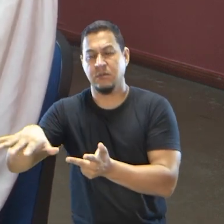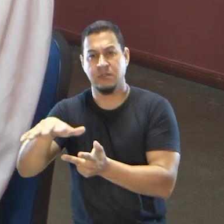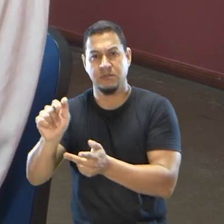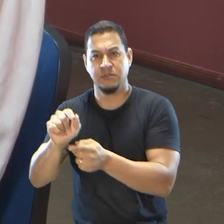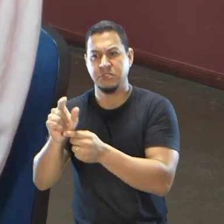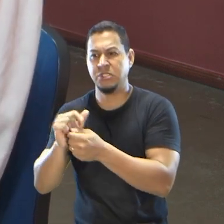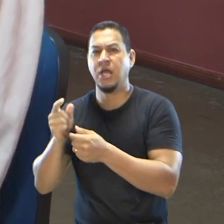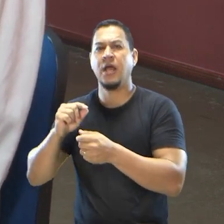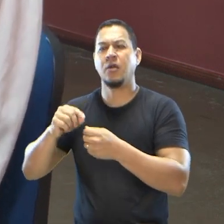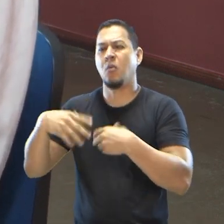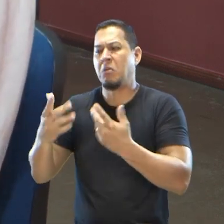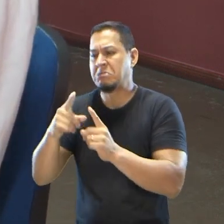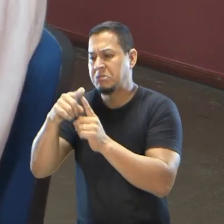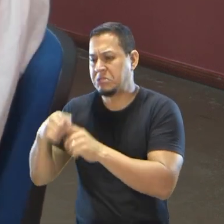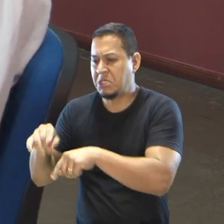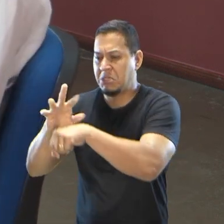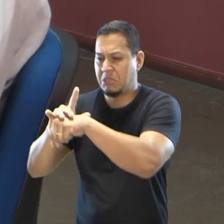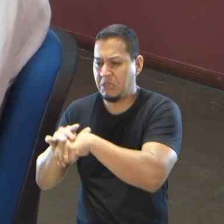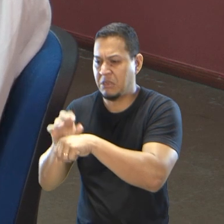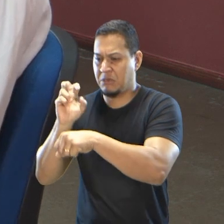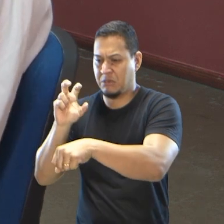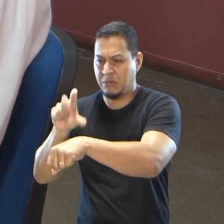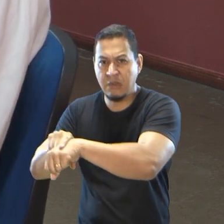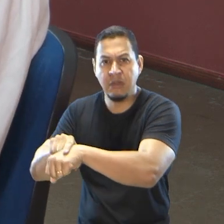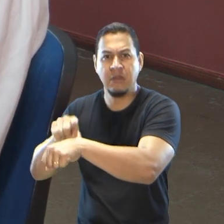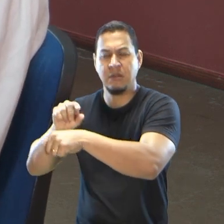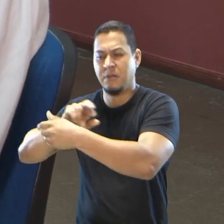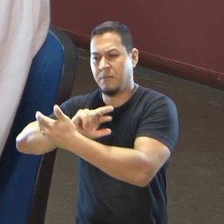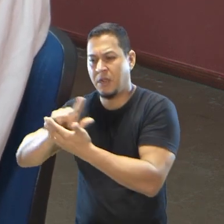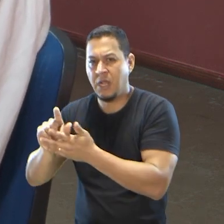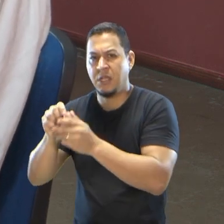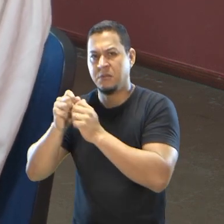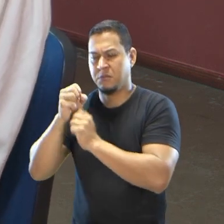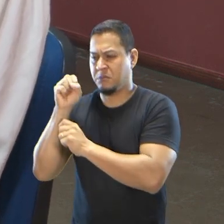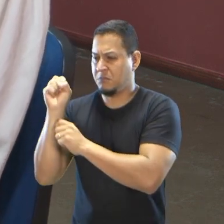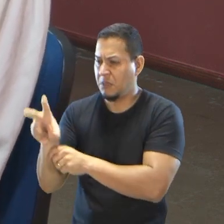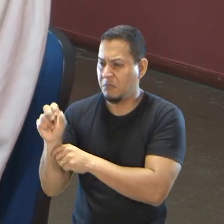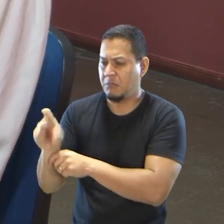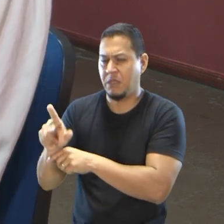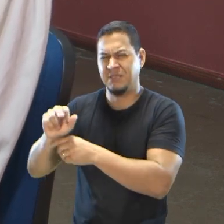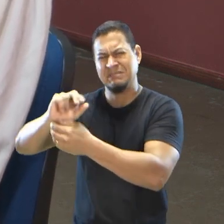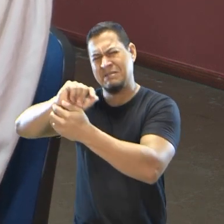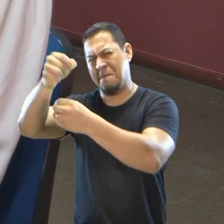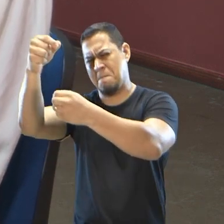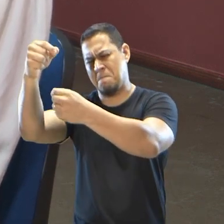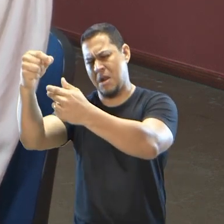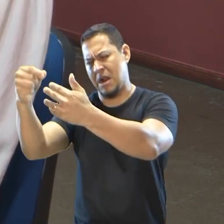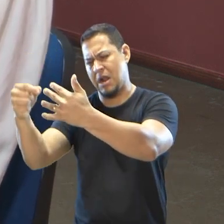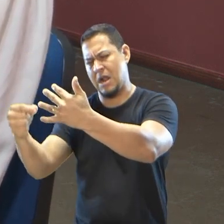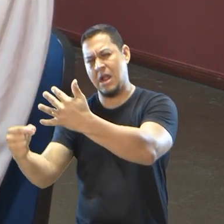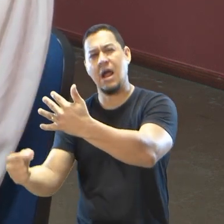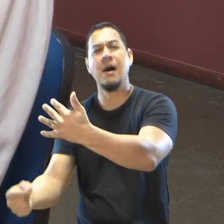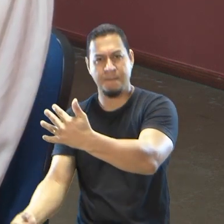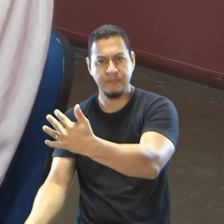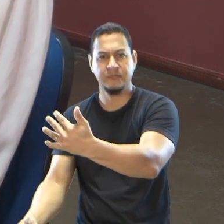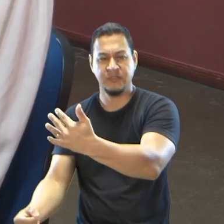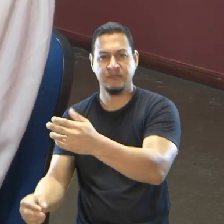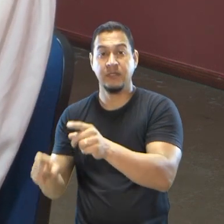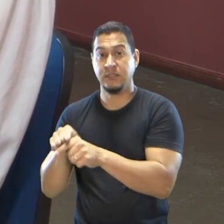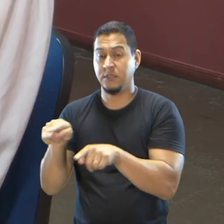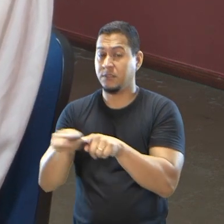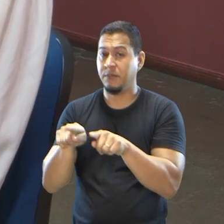projetos envolvendo epidemiologia, doenças infecciosas, doenças não infecciosas, doenças crônicas, não